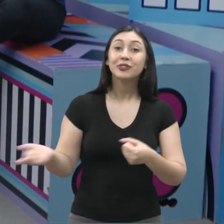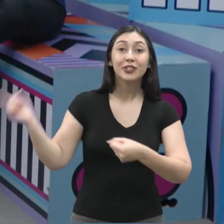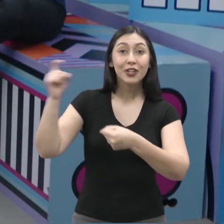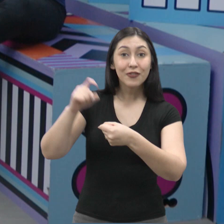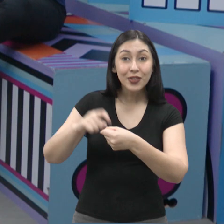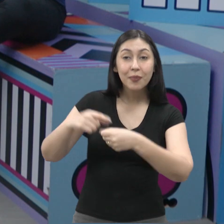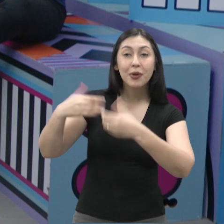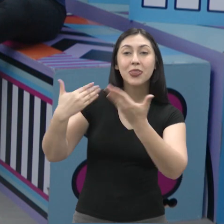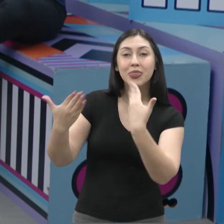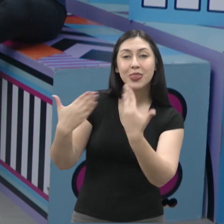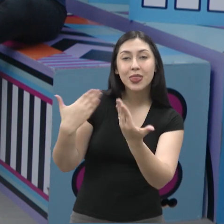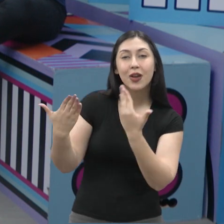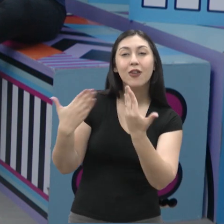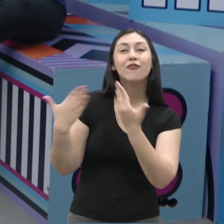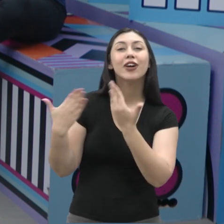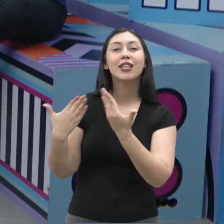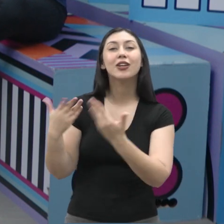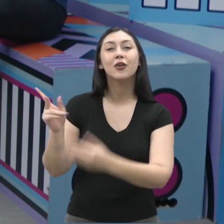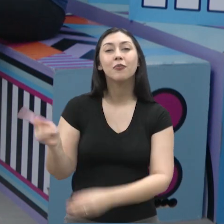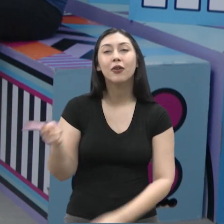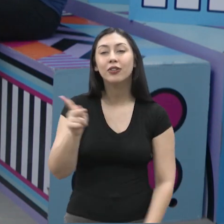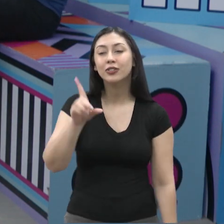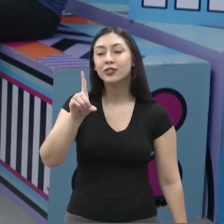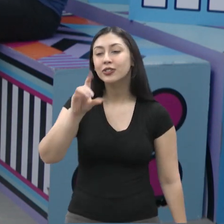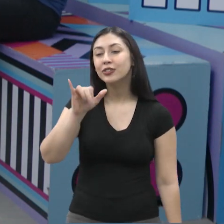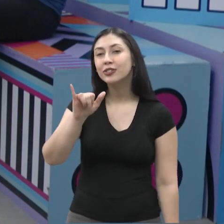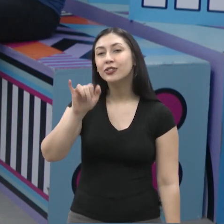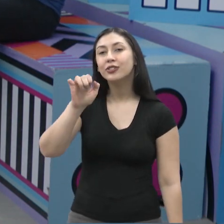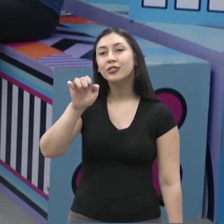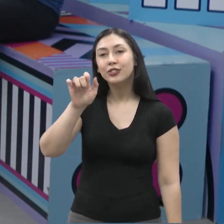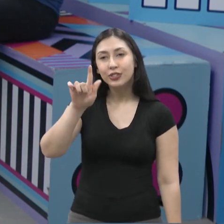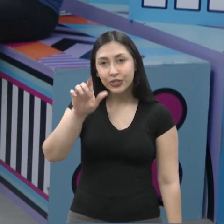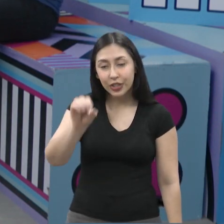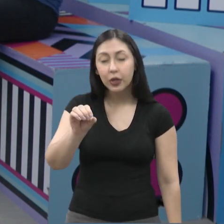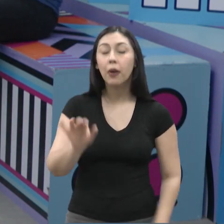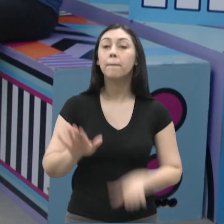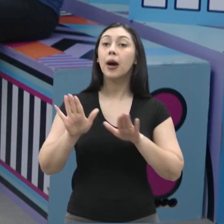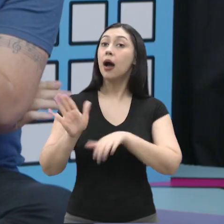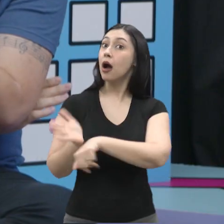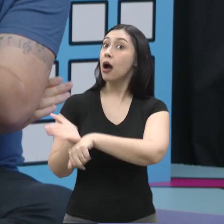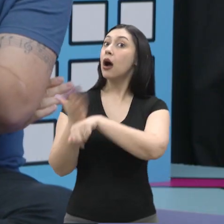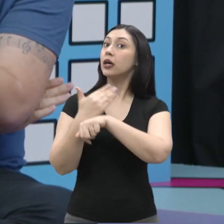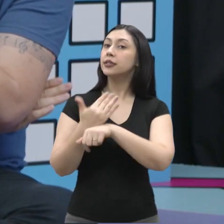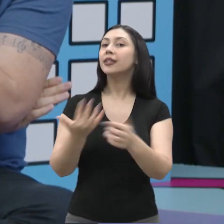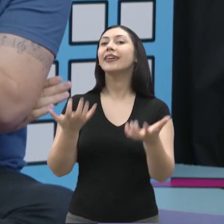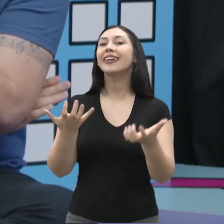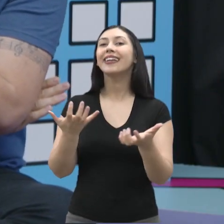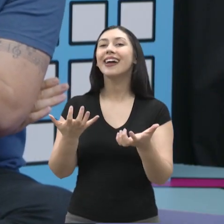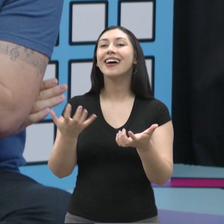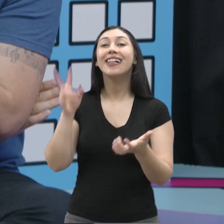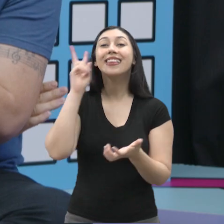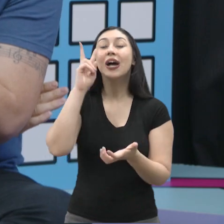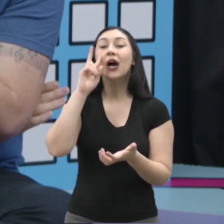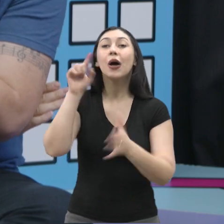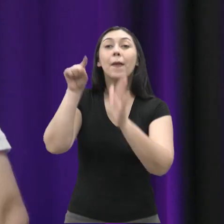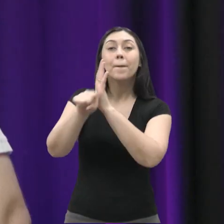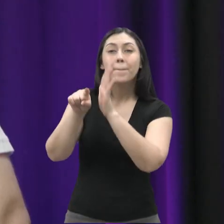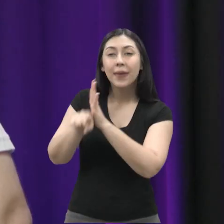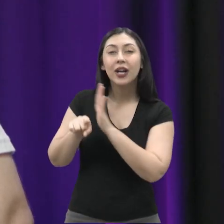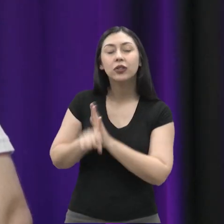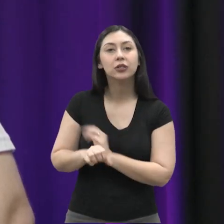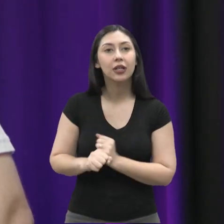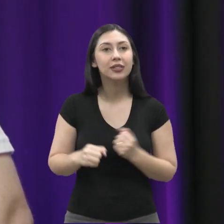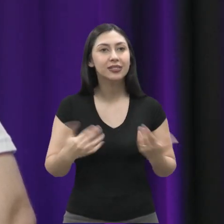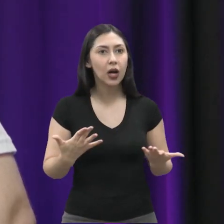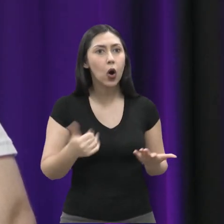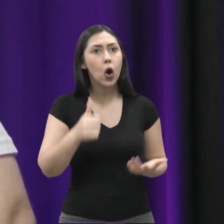Garcia. Professor, vamos só, antes da gente continuar o papo, voltar ali nas curiosidades do primeiro bloco. Carlota Joaquina raspou a cabeça pelo quê? Foi piolho